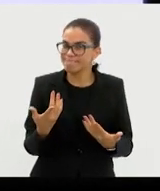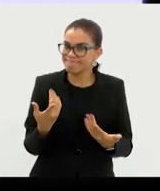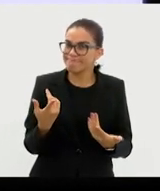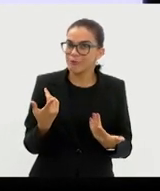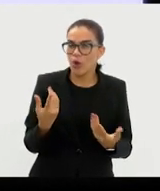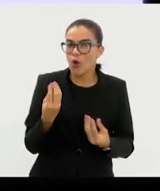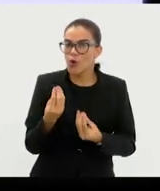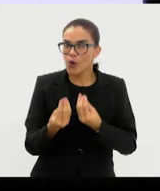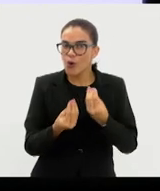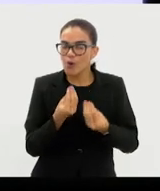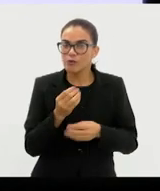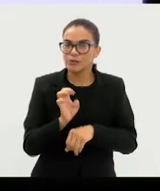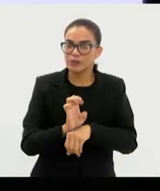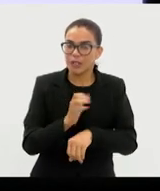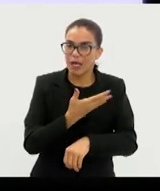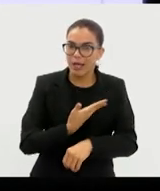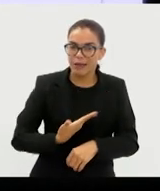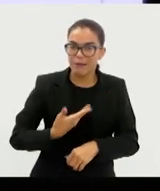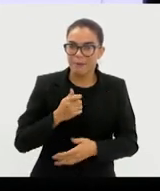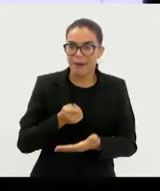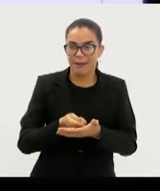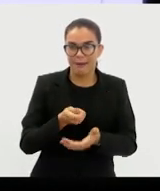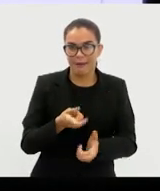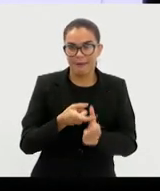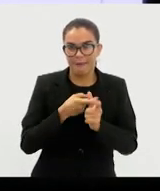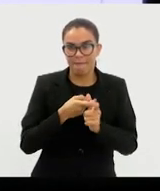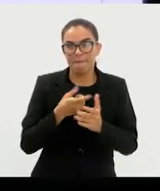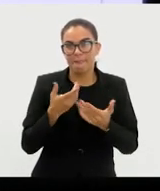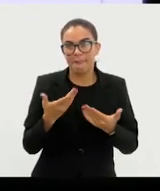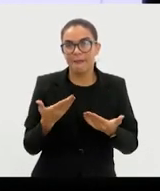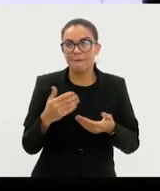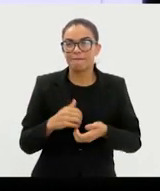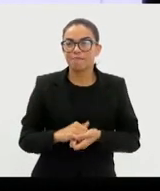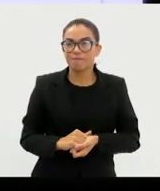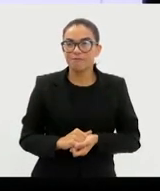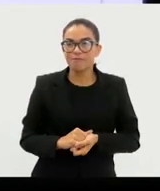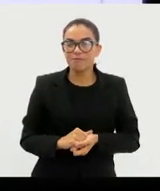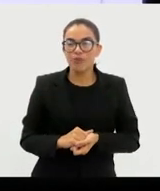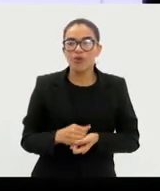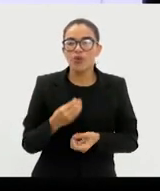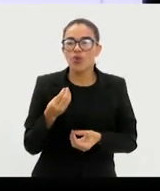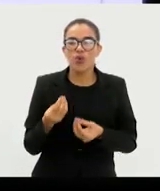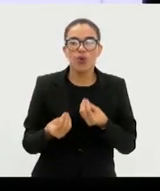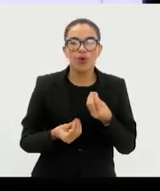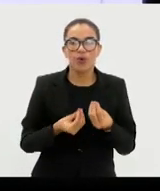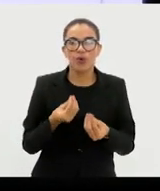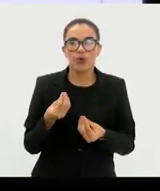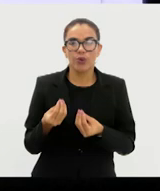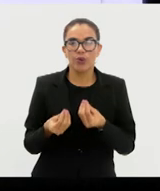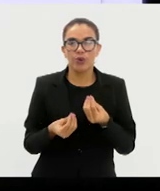sobre o Estado. E é exatamente esse o objeto do próximo slide, que mostra como